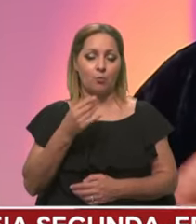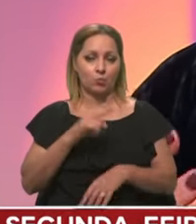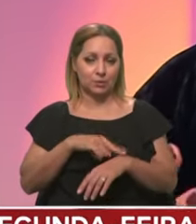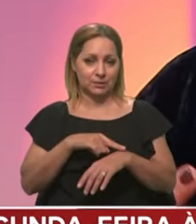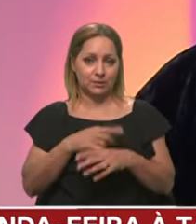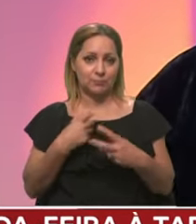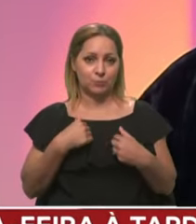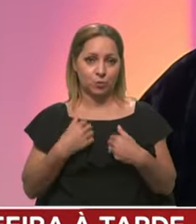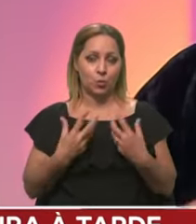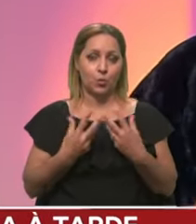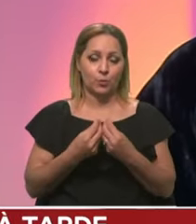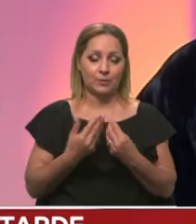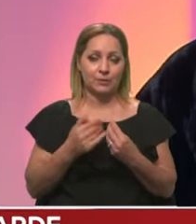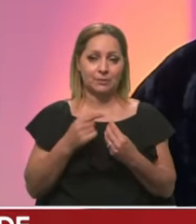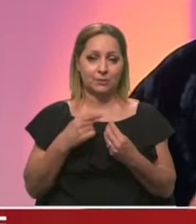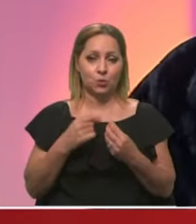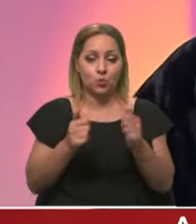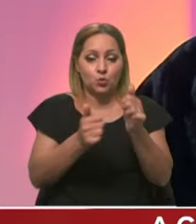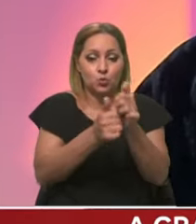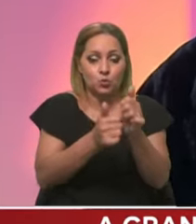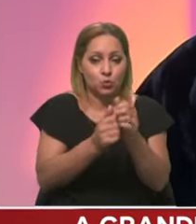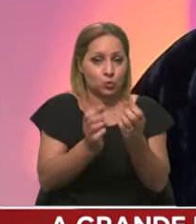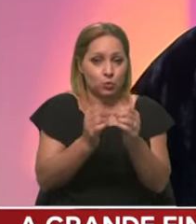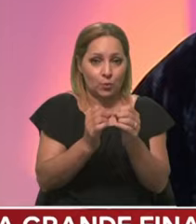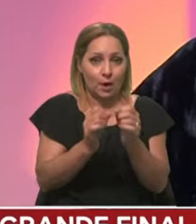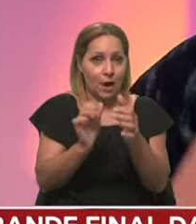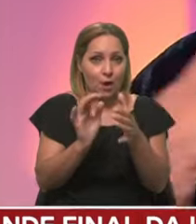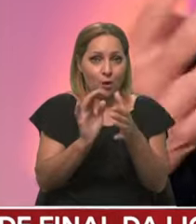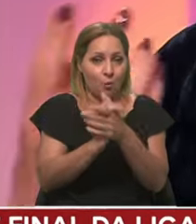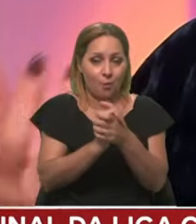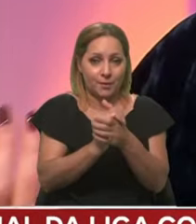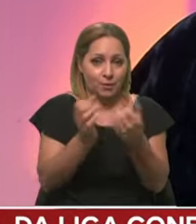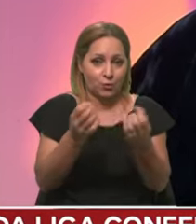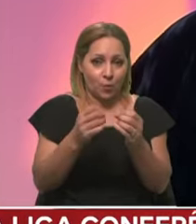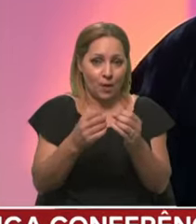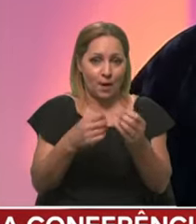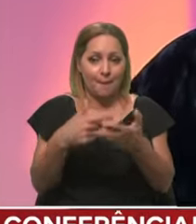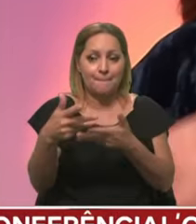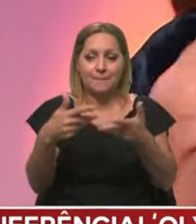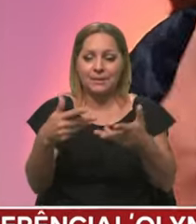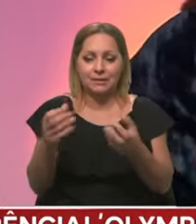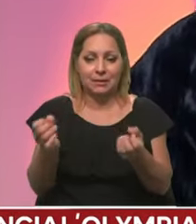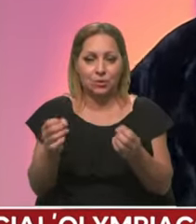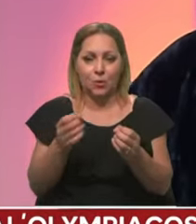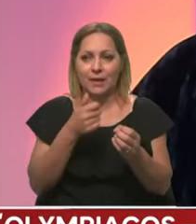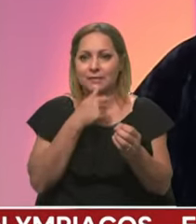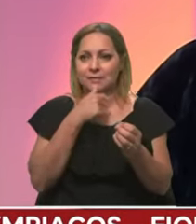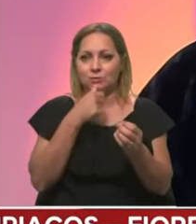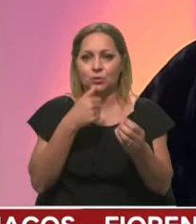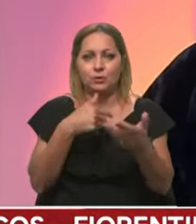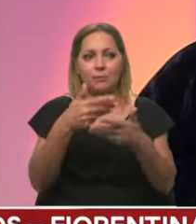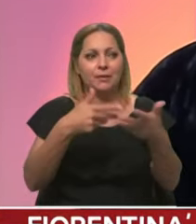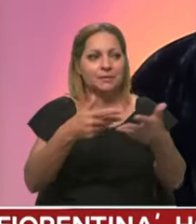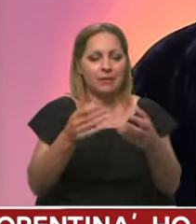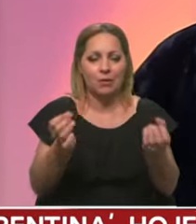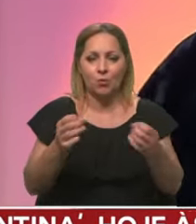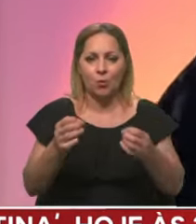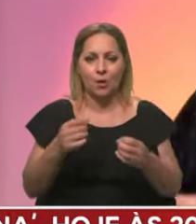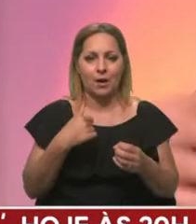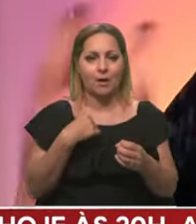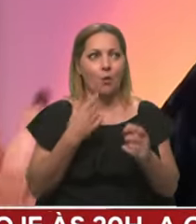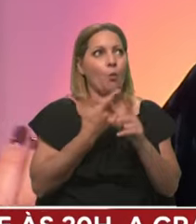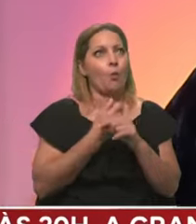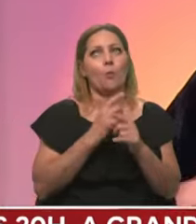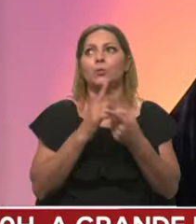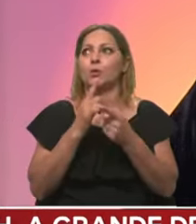mas pronto esta coisa de não est com ninguém não ter um companhado de não não partilhar as coisas estão partilhar as decisões o o que é que se compra o que é que